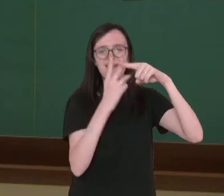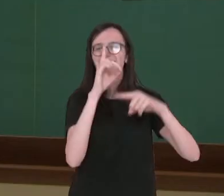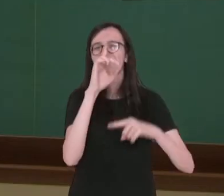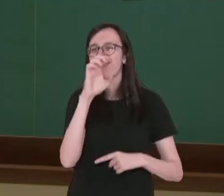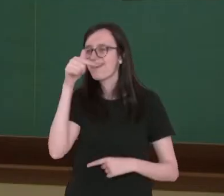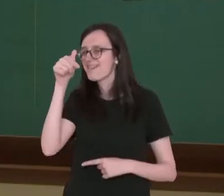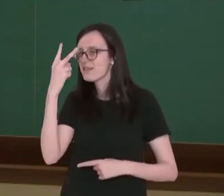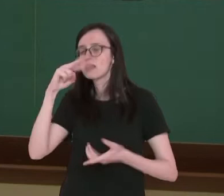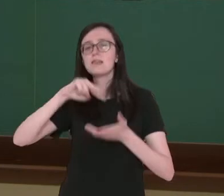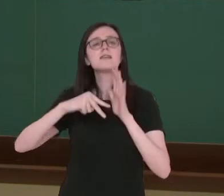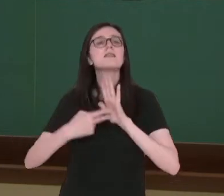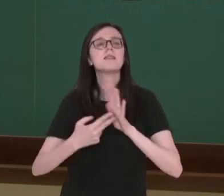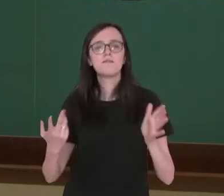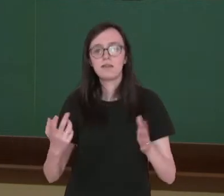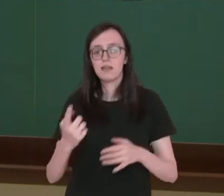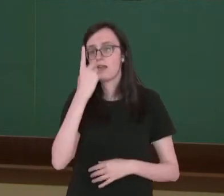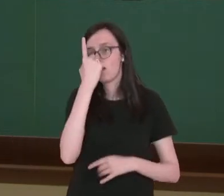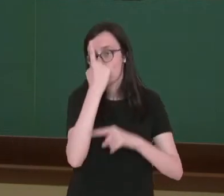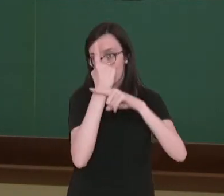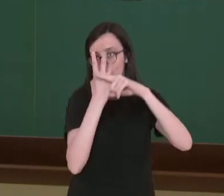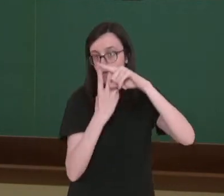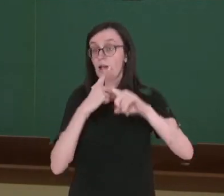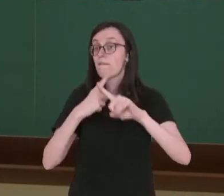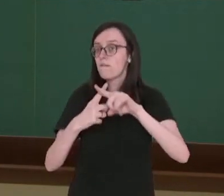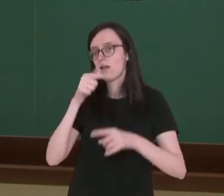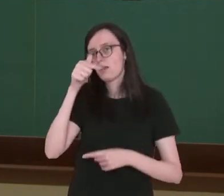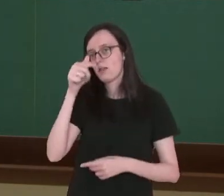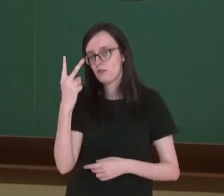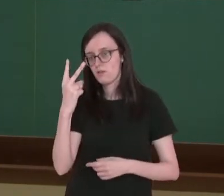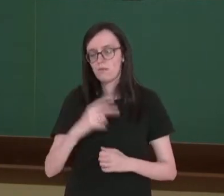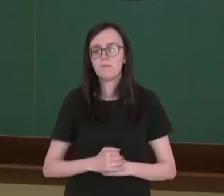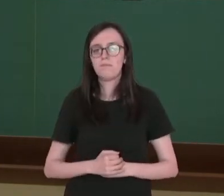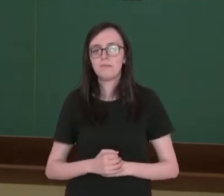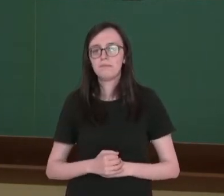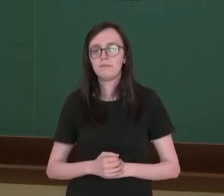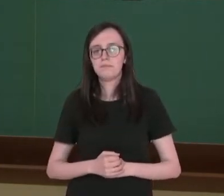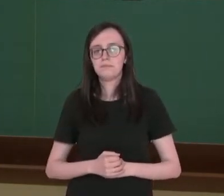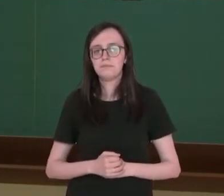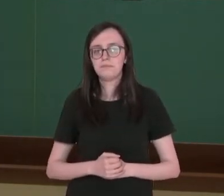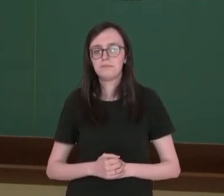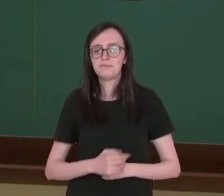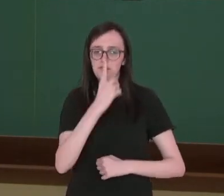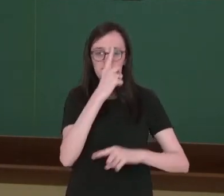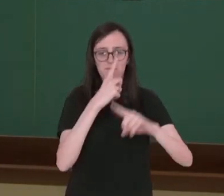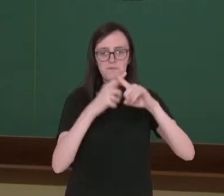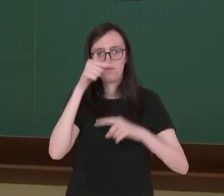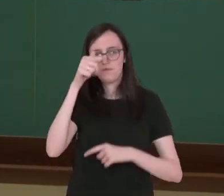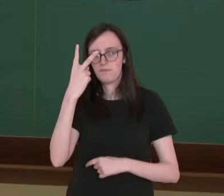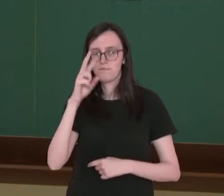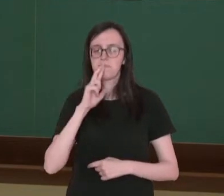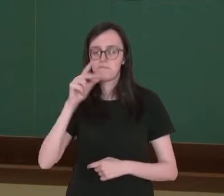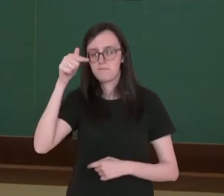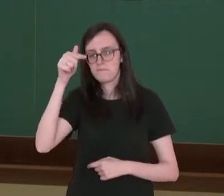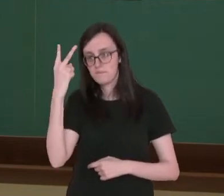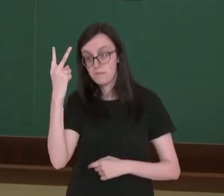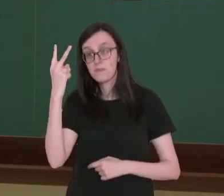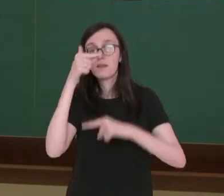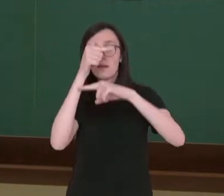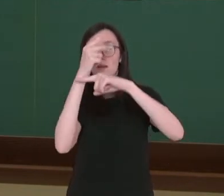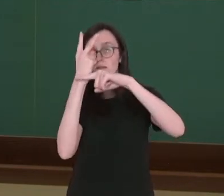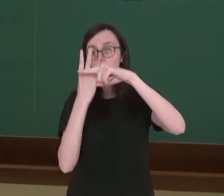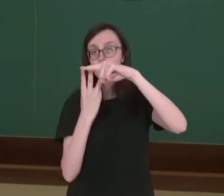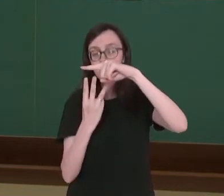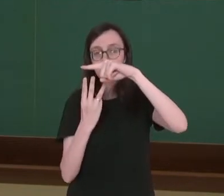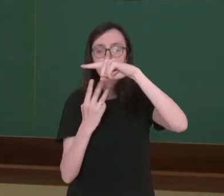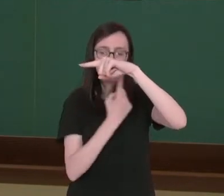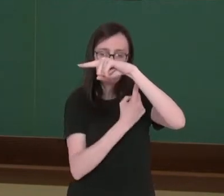significa 1/3 vezes 72. O denominador aqui é 1, 1 vezes 72, 72, 3 vezes